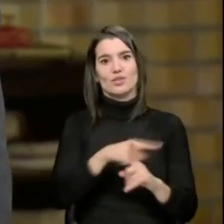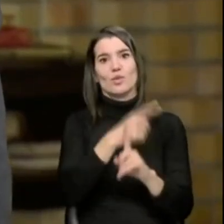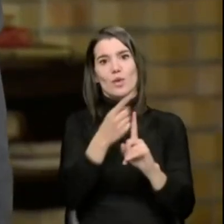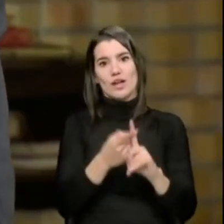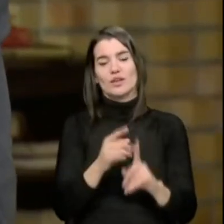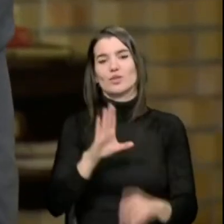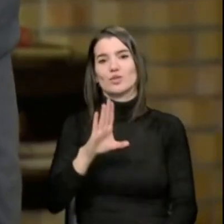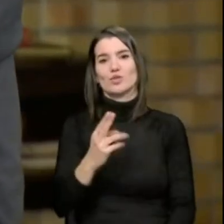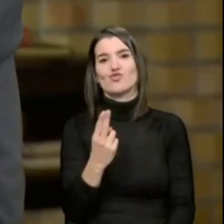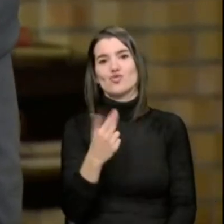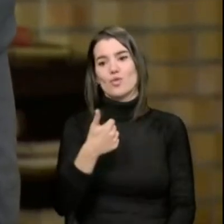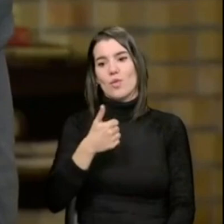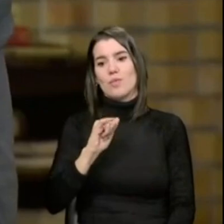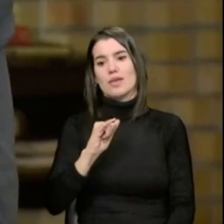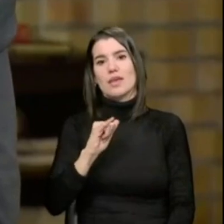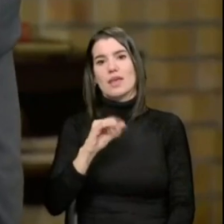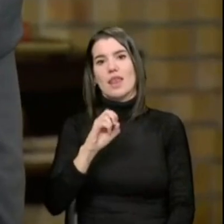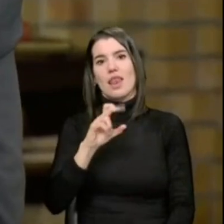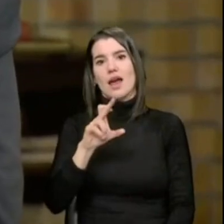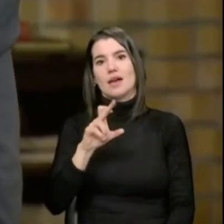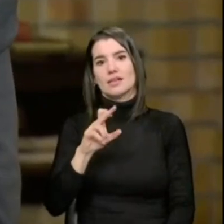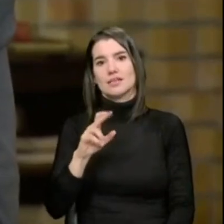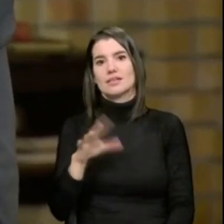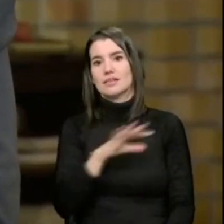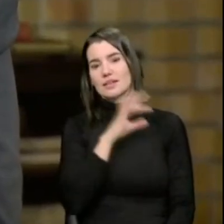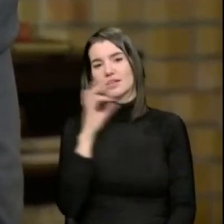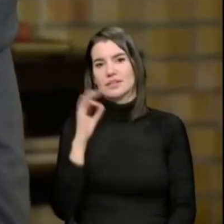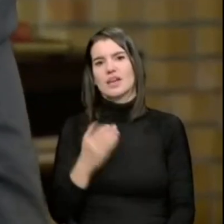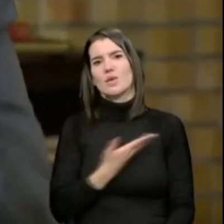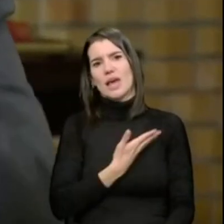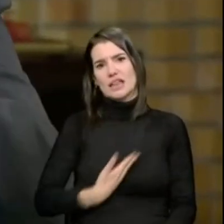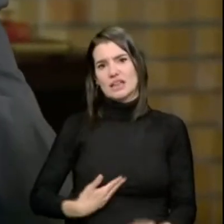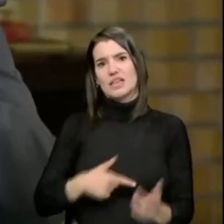jubilar, que tem toda uma raiz do Antigo